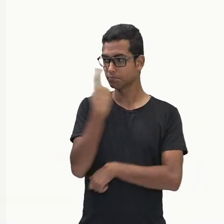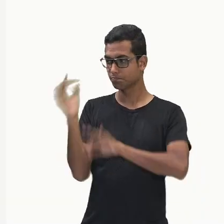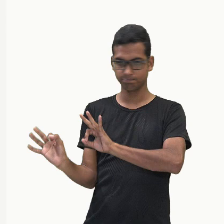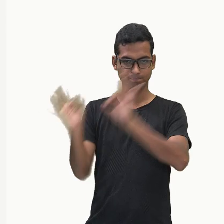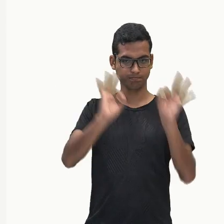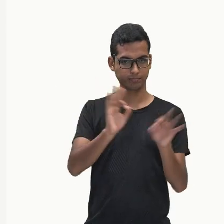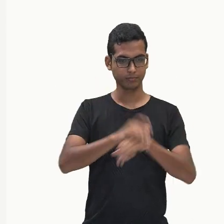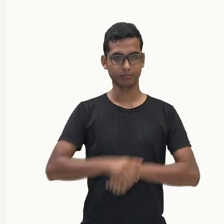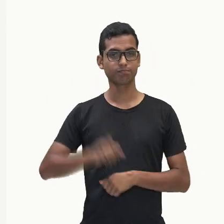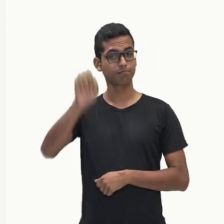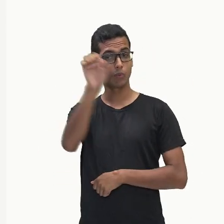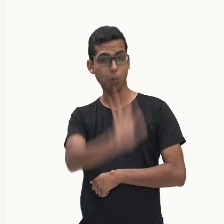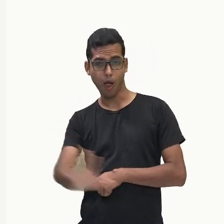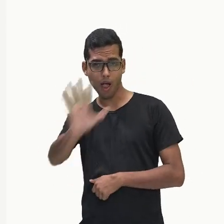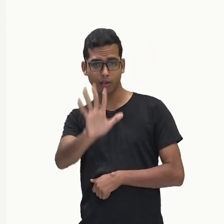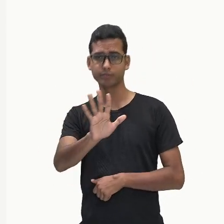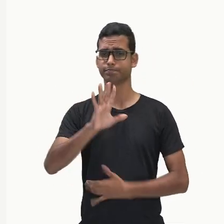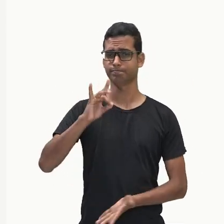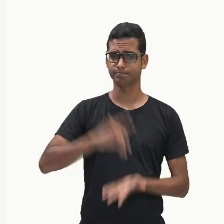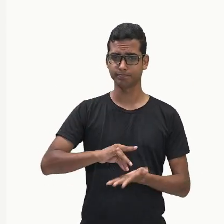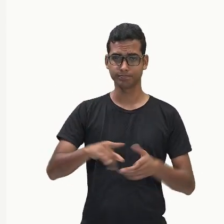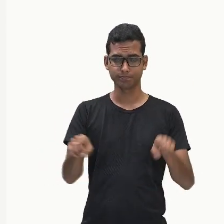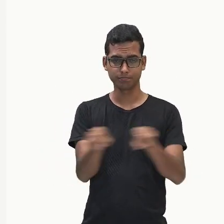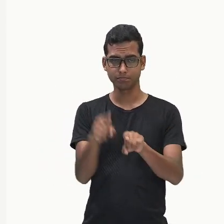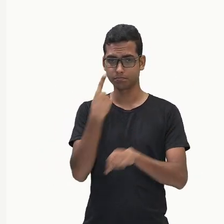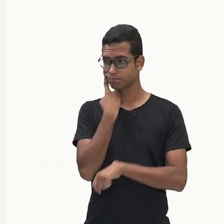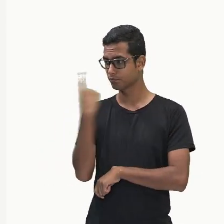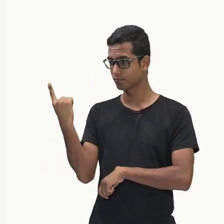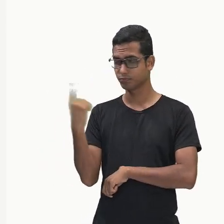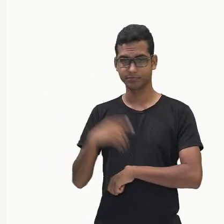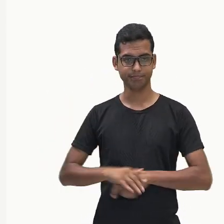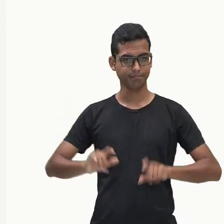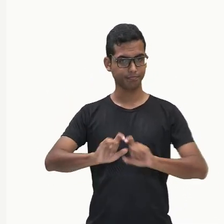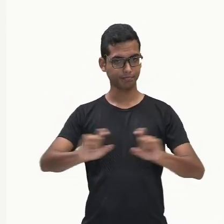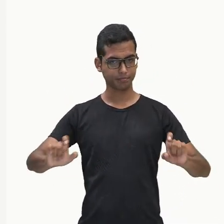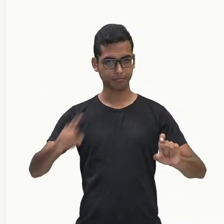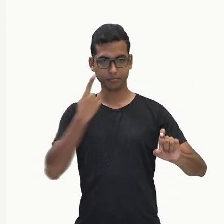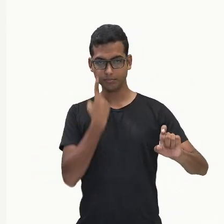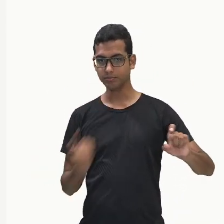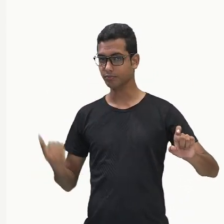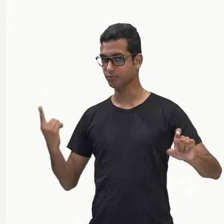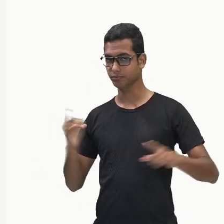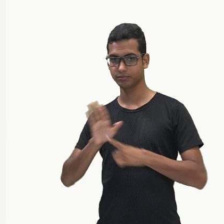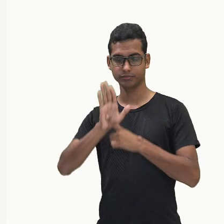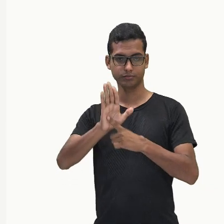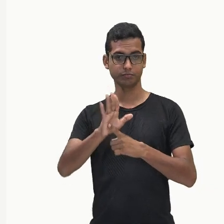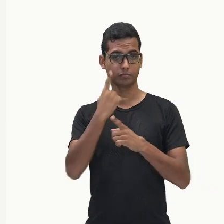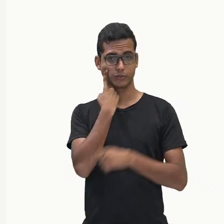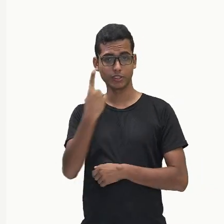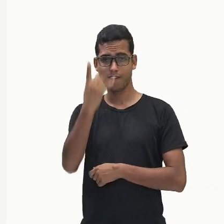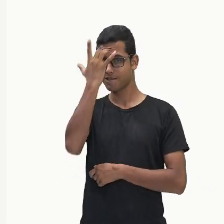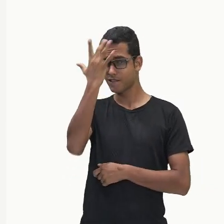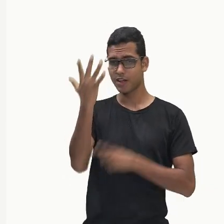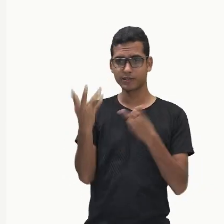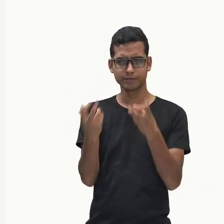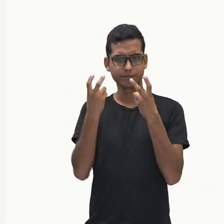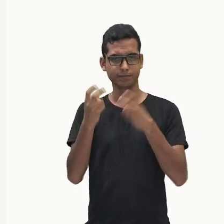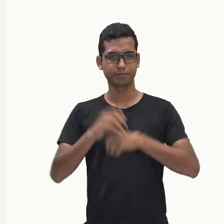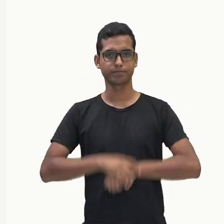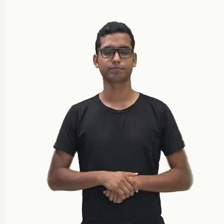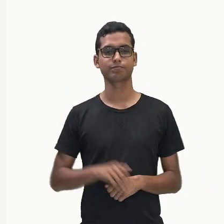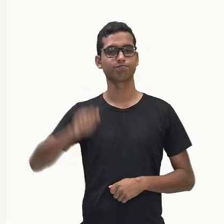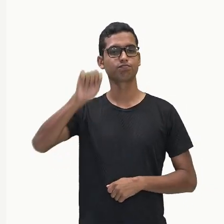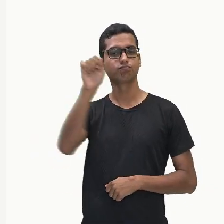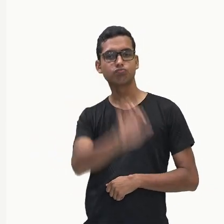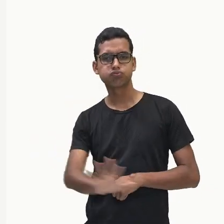o aspecto geral, né? Vou colocar aqui em cima, para ficar bem fácil para a gente identificar. Então, de maneira geral,